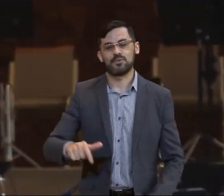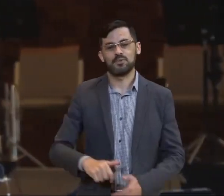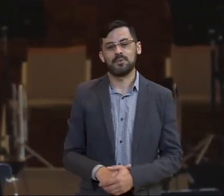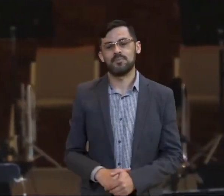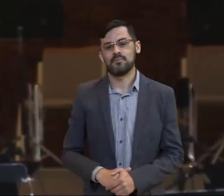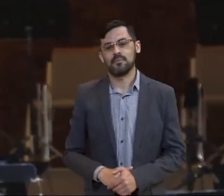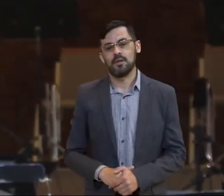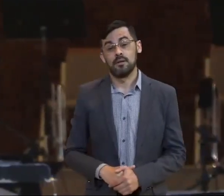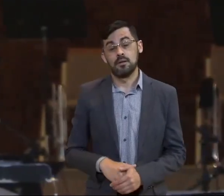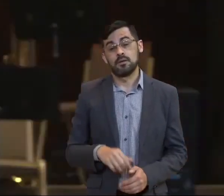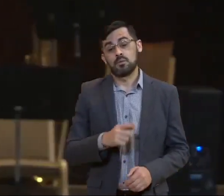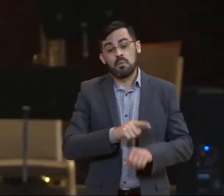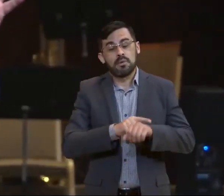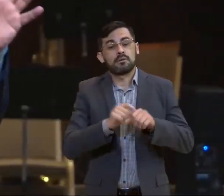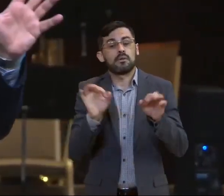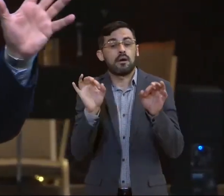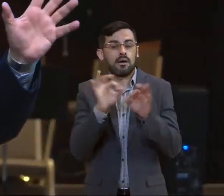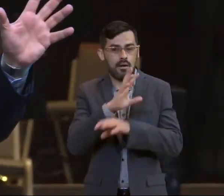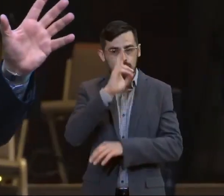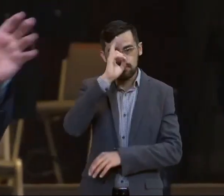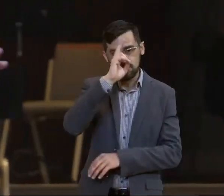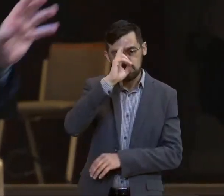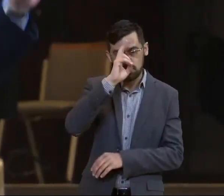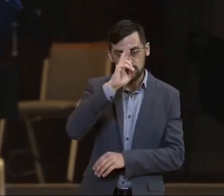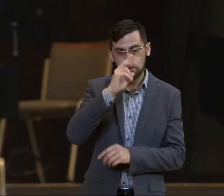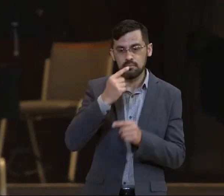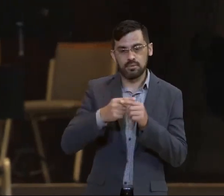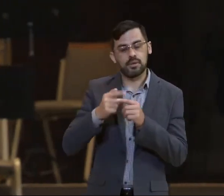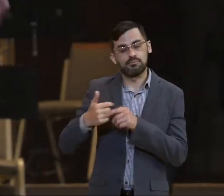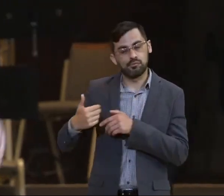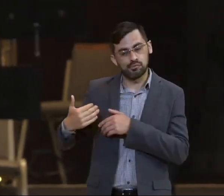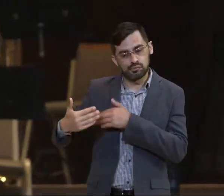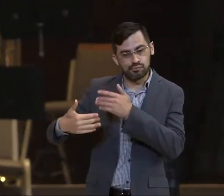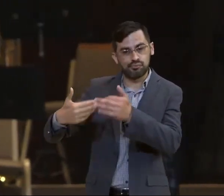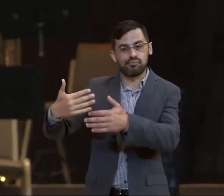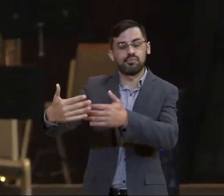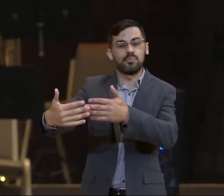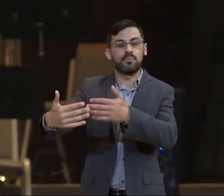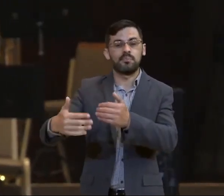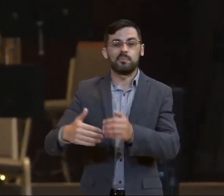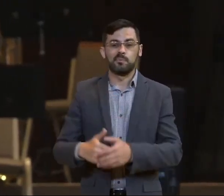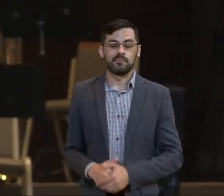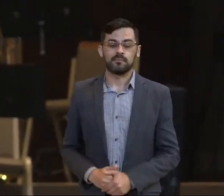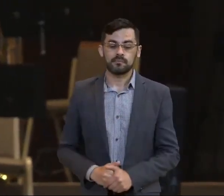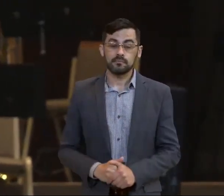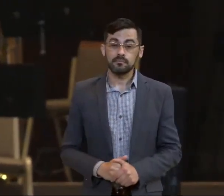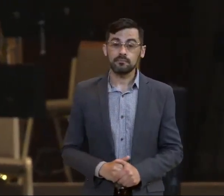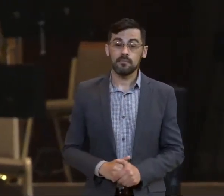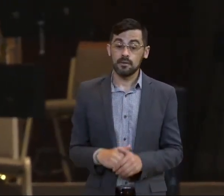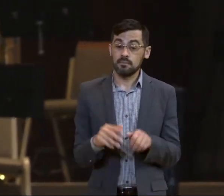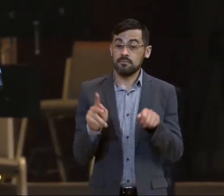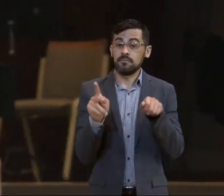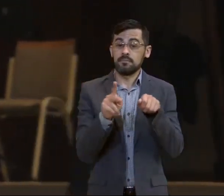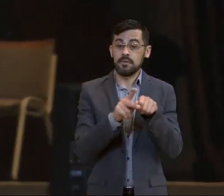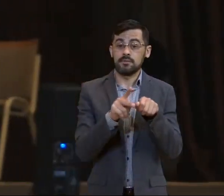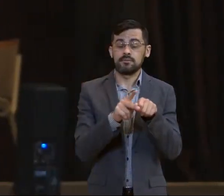Quando termina a história, que não terminou, porque continua depois, está lá